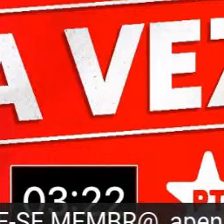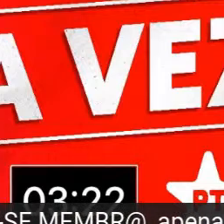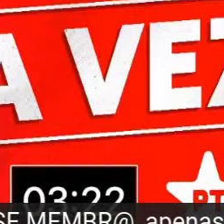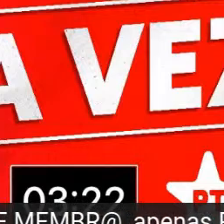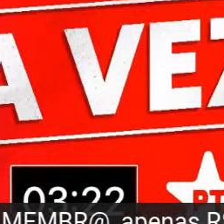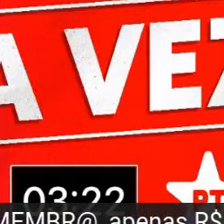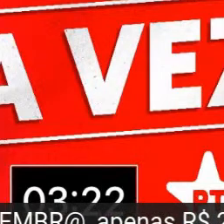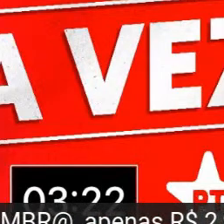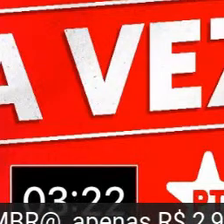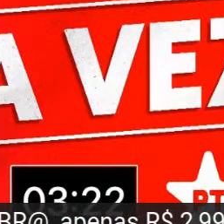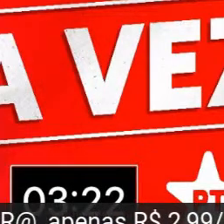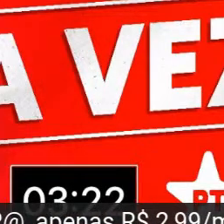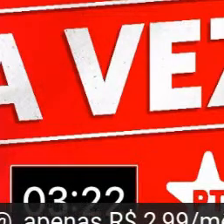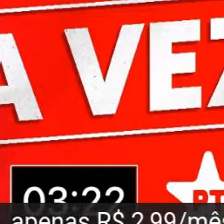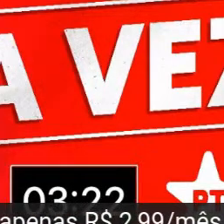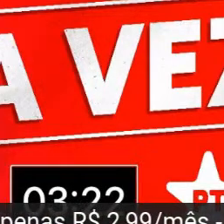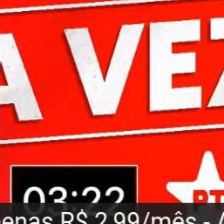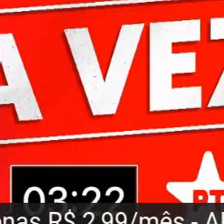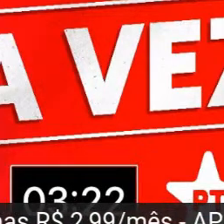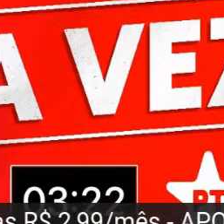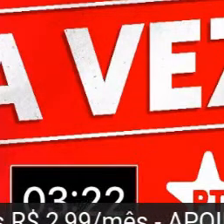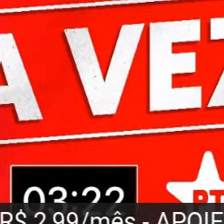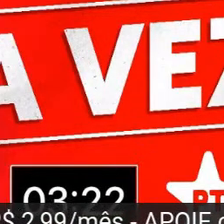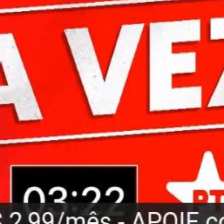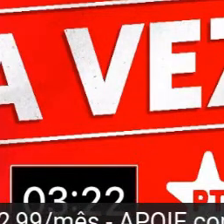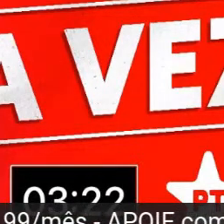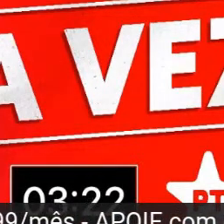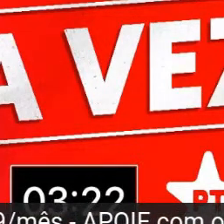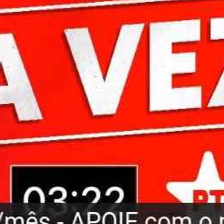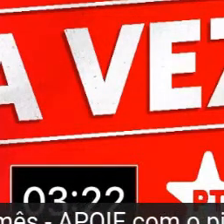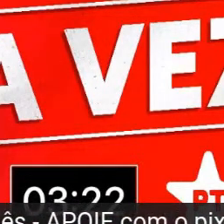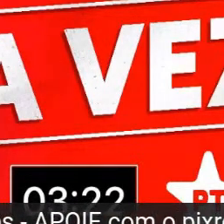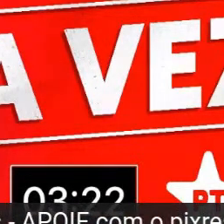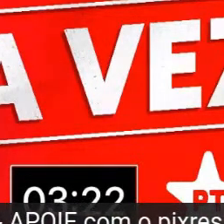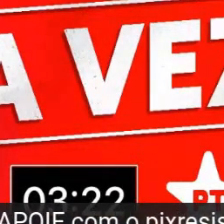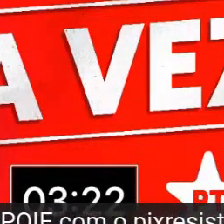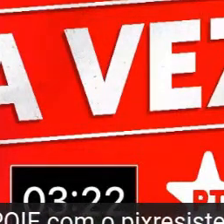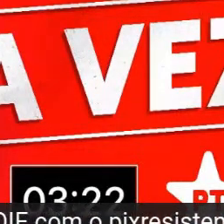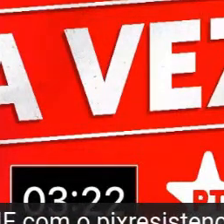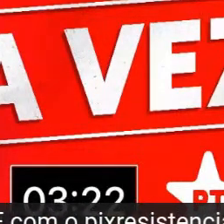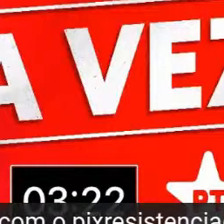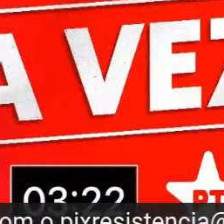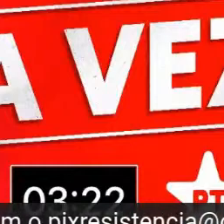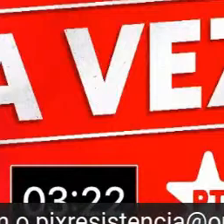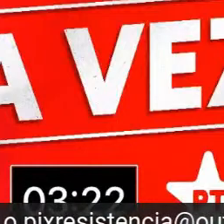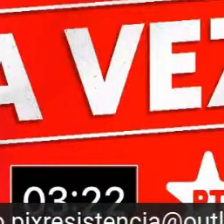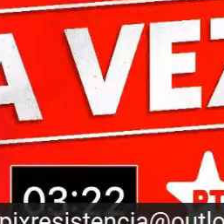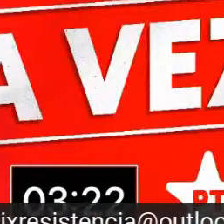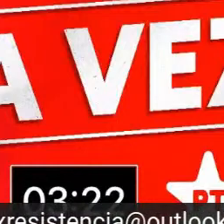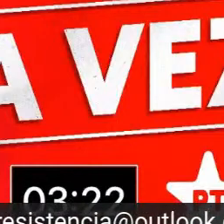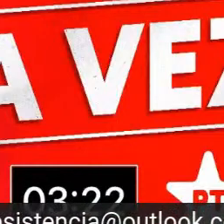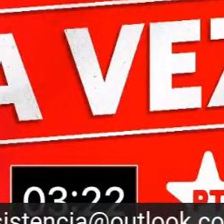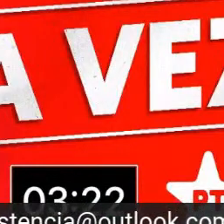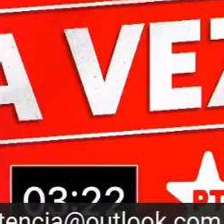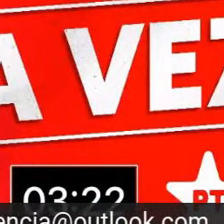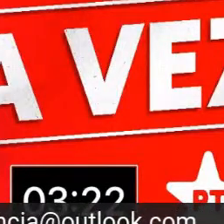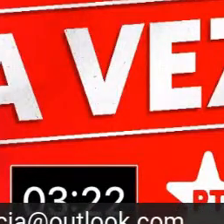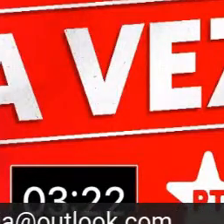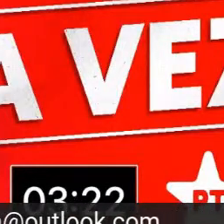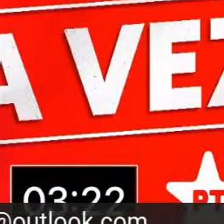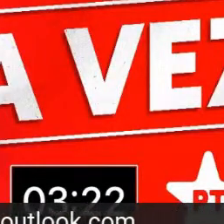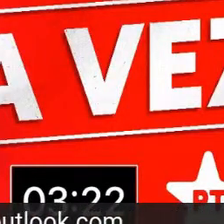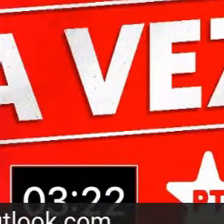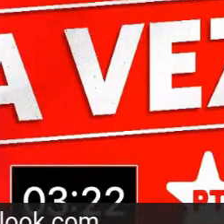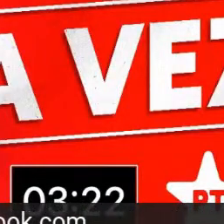sorrisos. Eu choro de saudade de um abraço. Eu e você.